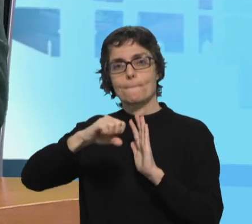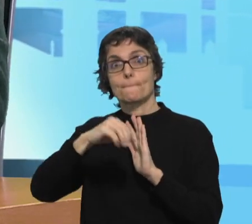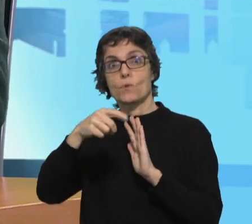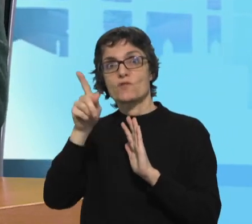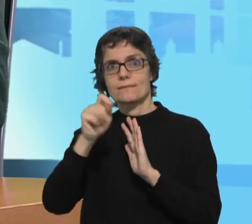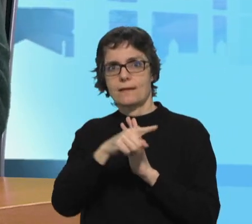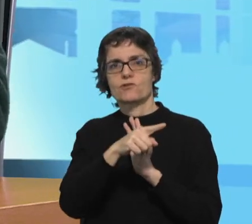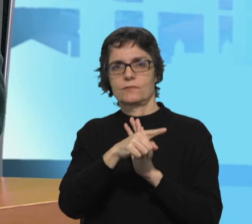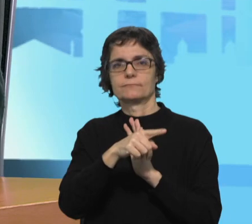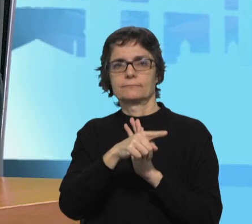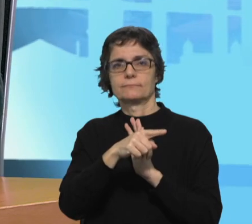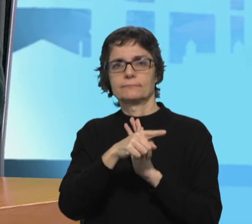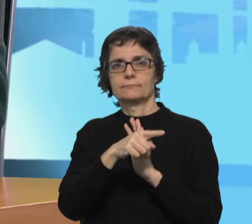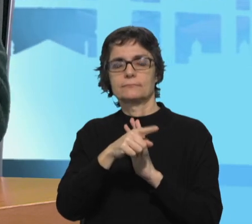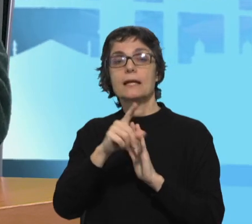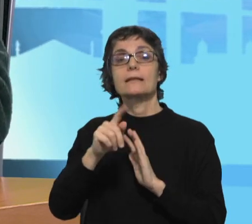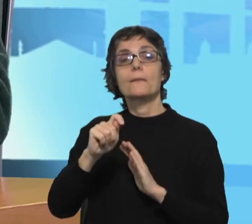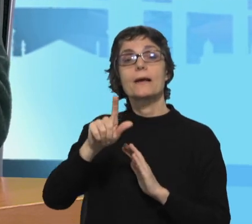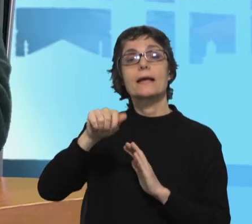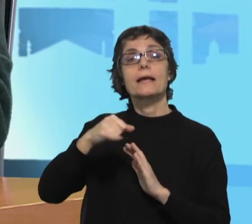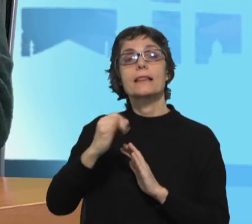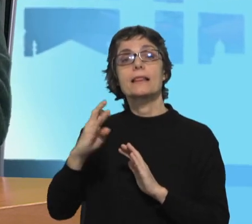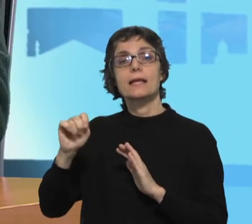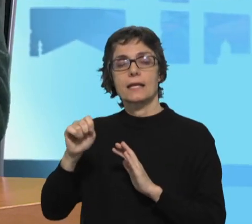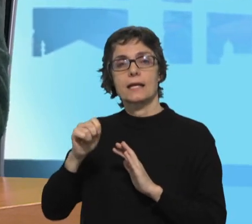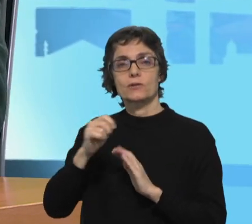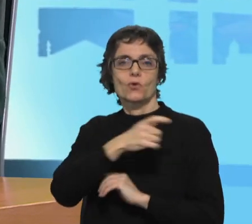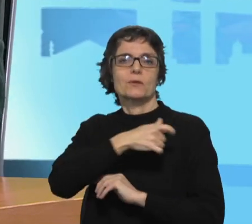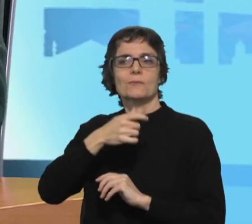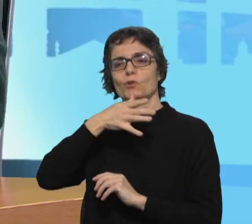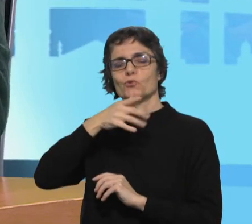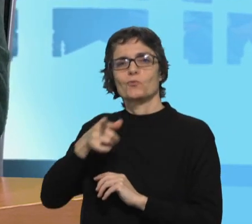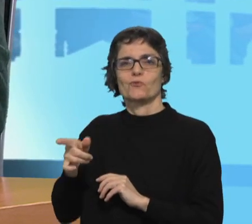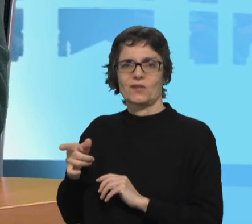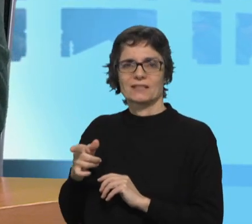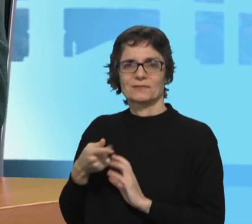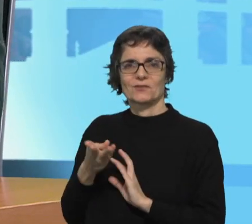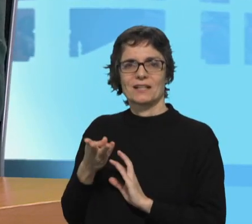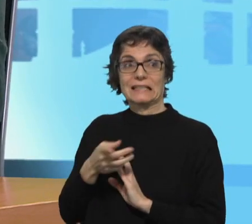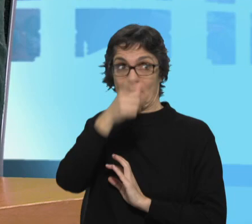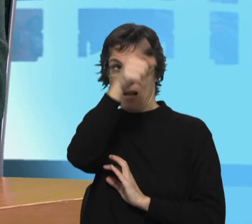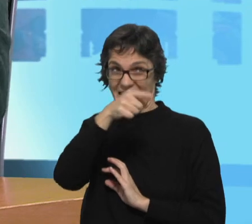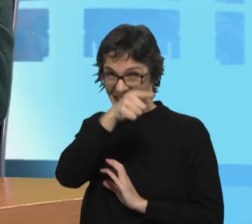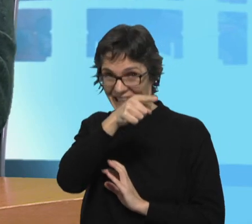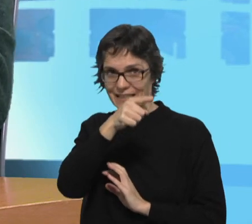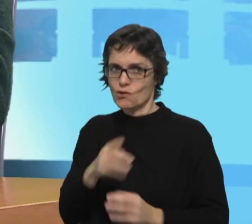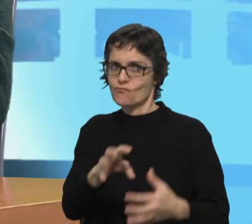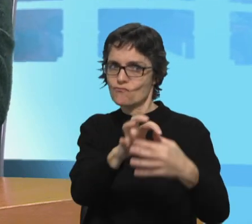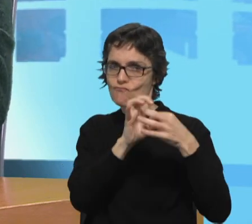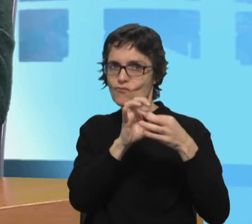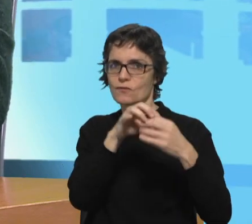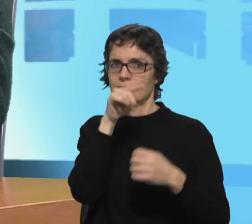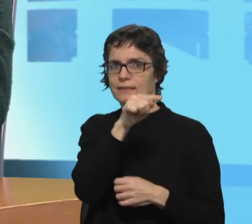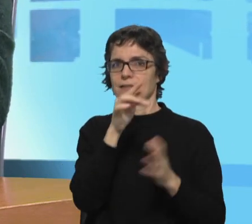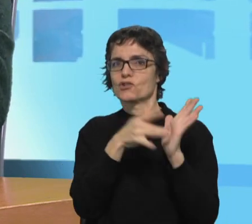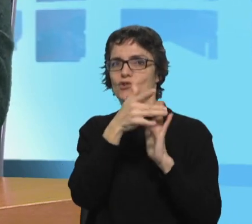Simbolicamente, pelo menos. E o Elias, representa os profetas, lei e os profetas. Tudo isso, toda a revelação de Deus, está condensada